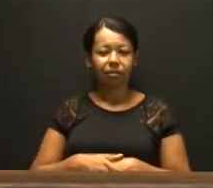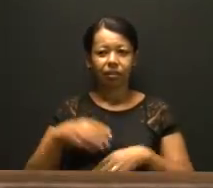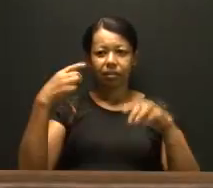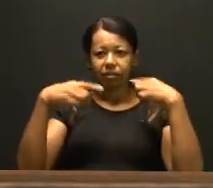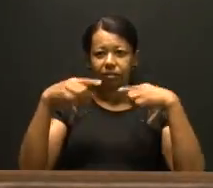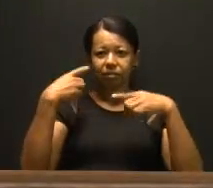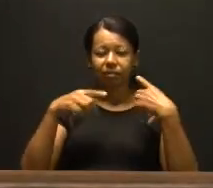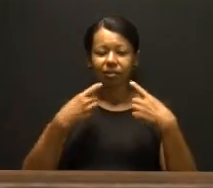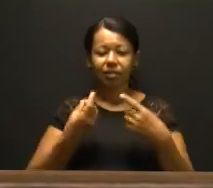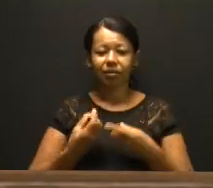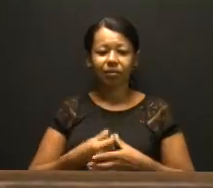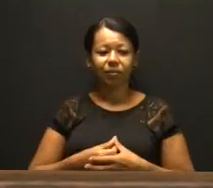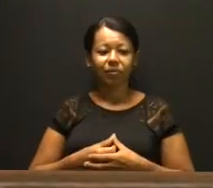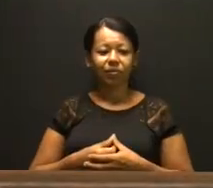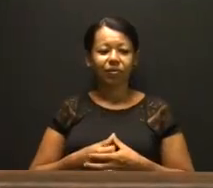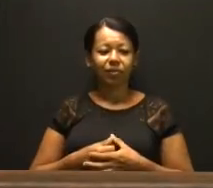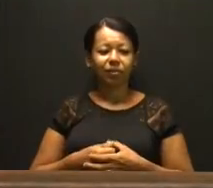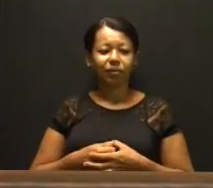discussão.